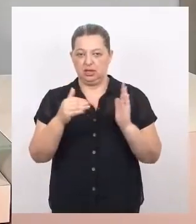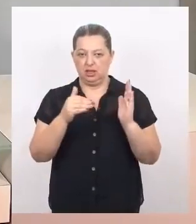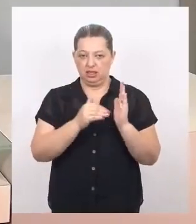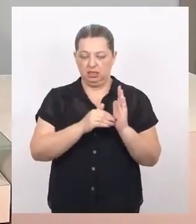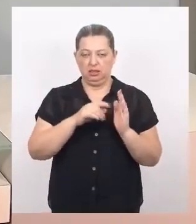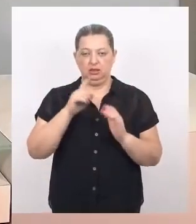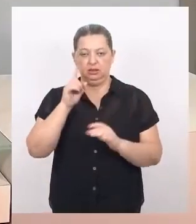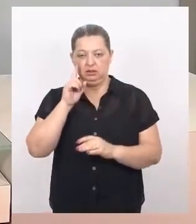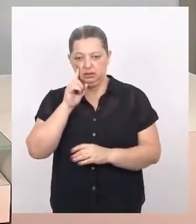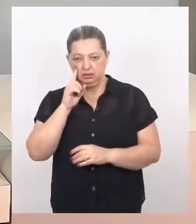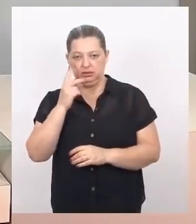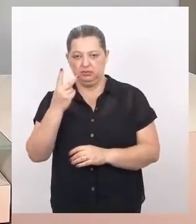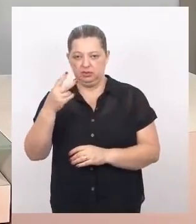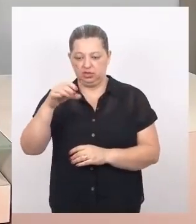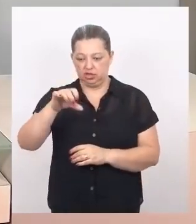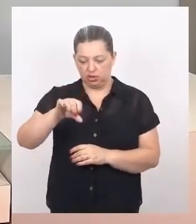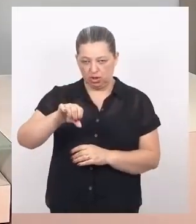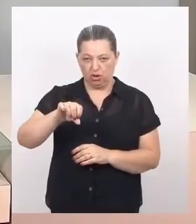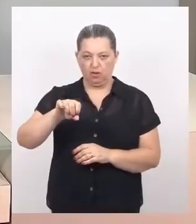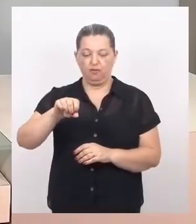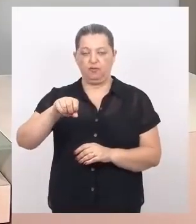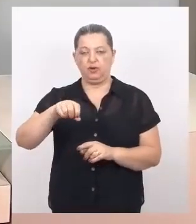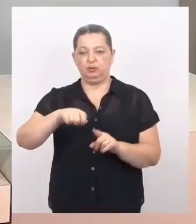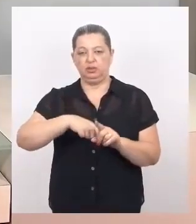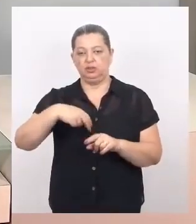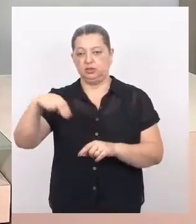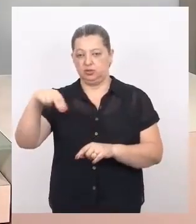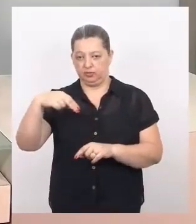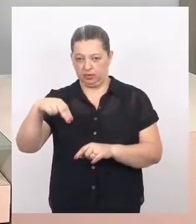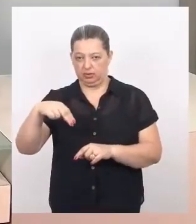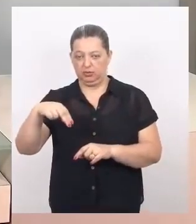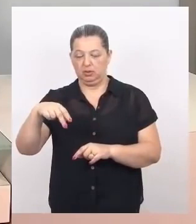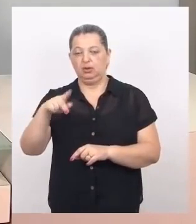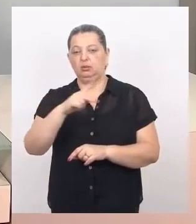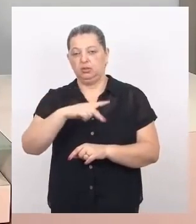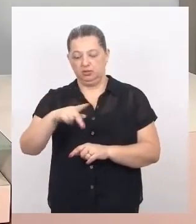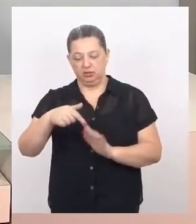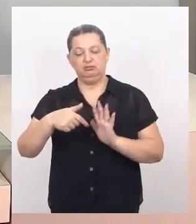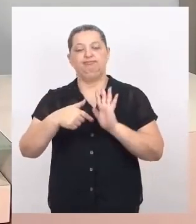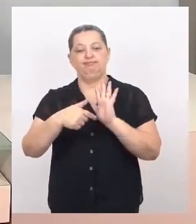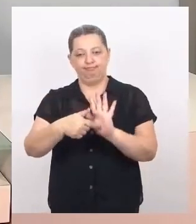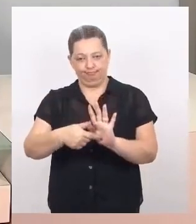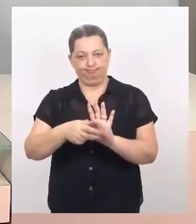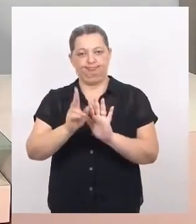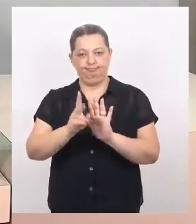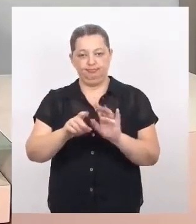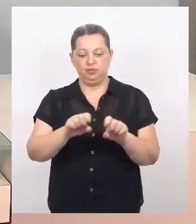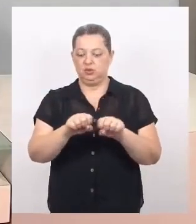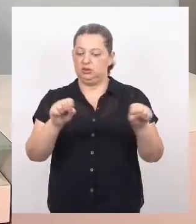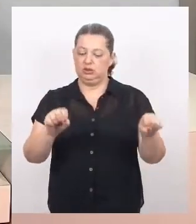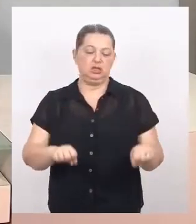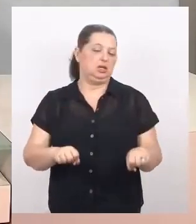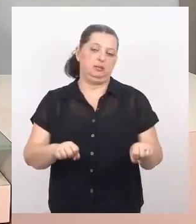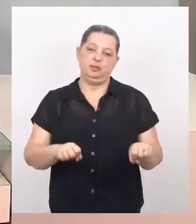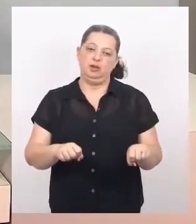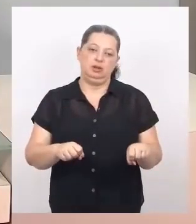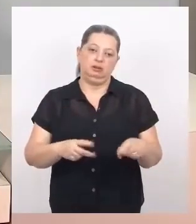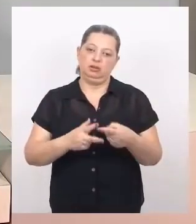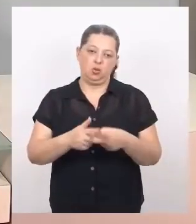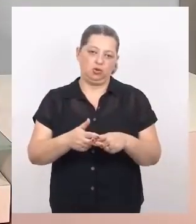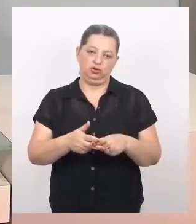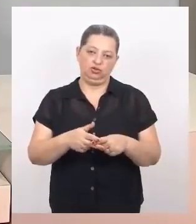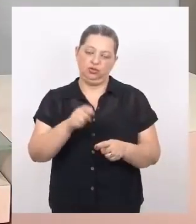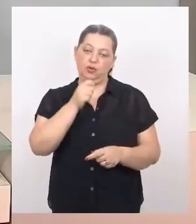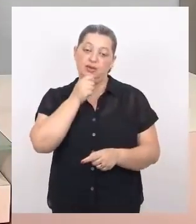Se não cadastrar até 29/11, esse docente vai aparecer para atribuição inicial, porque o sistema vai ler que ele não foi atendido